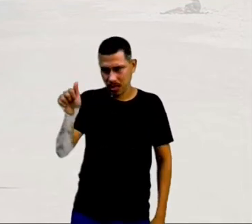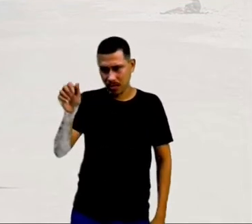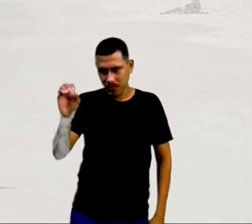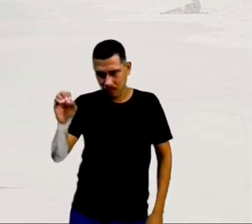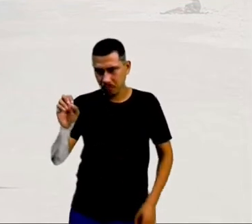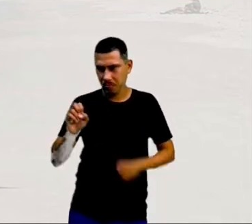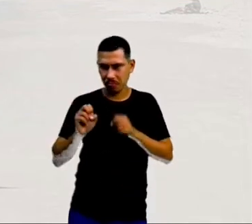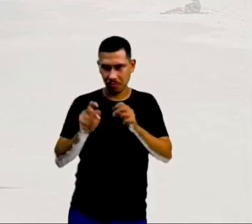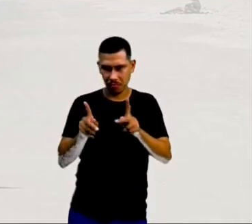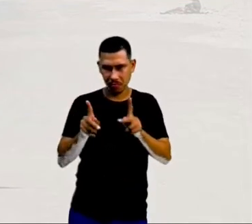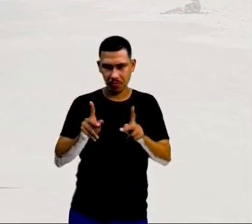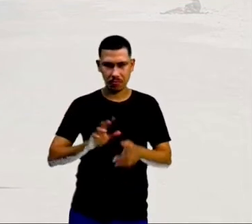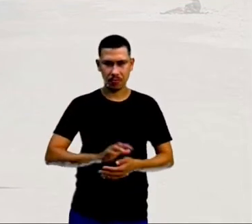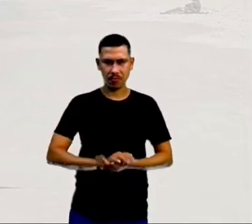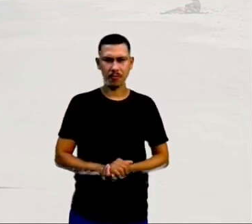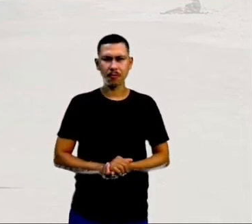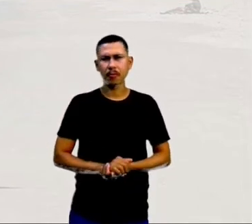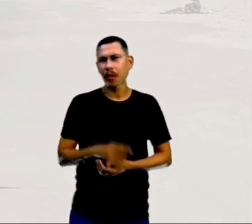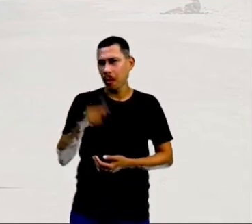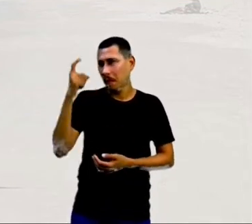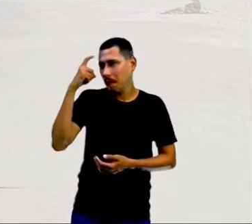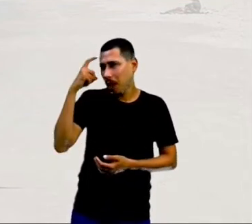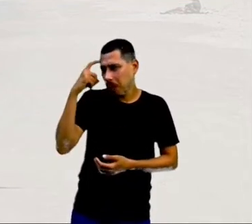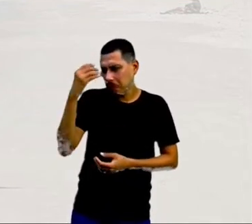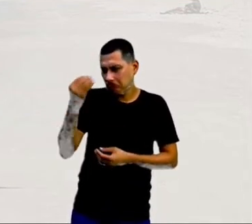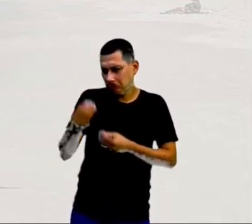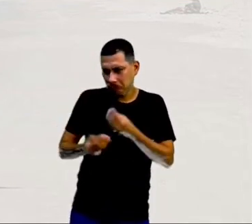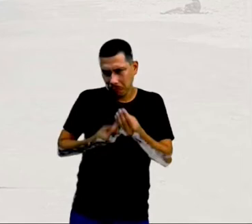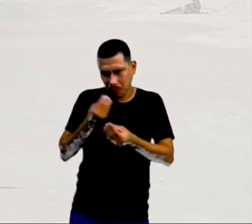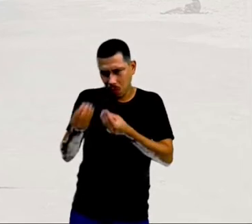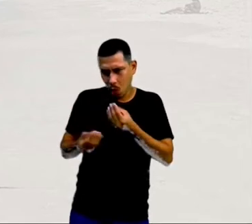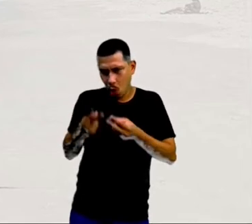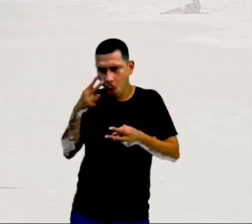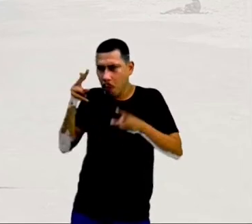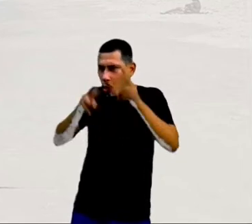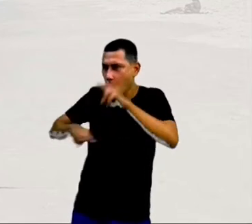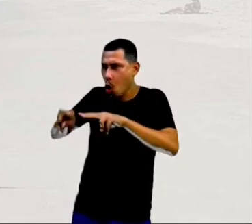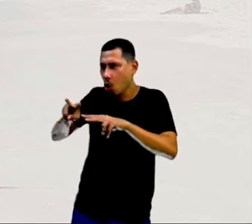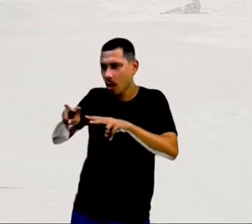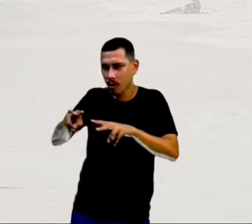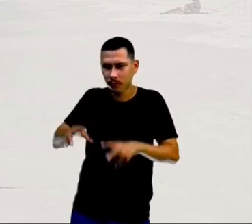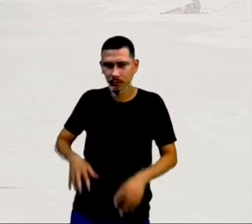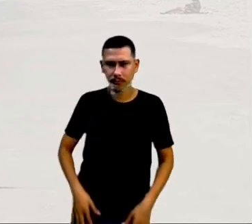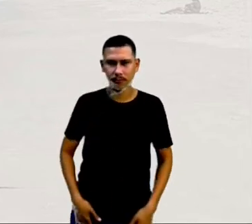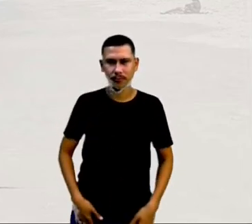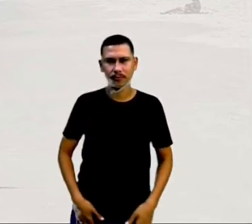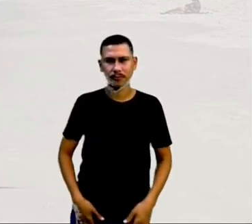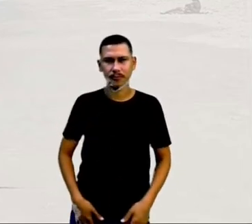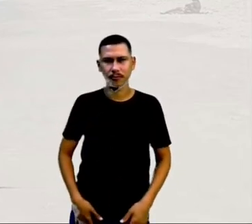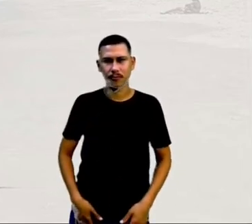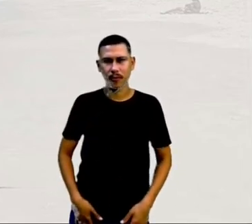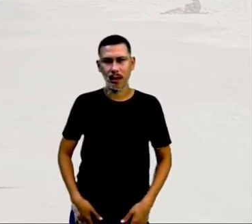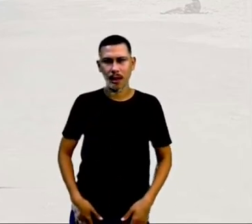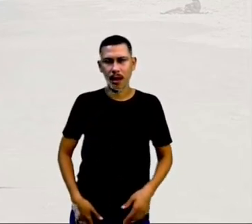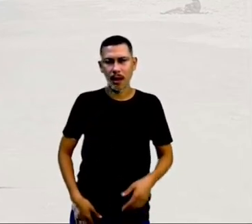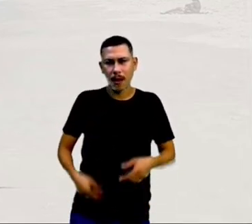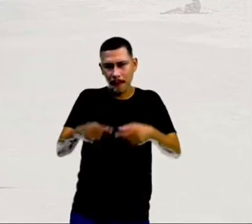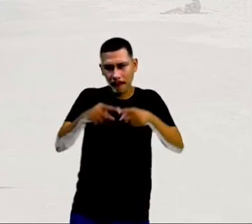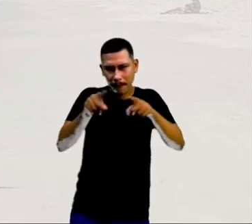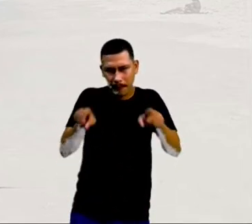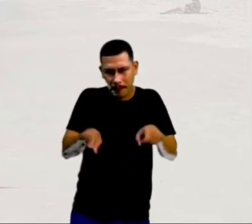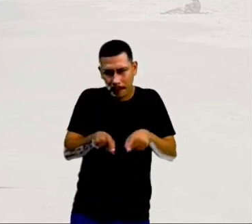certo? Então, vamos pensar o seguinte, aqui a gente tem uma fração, que essa fração ela